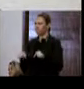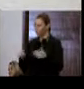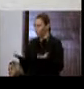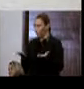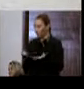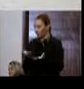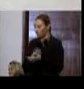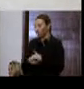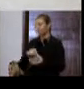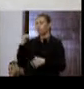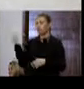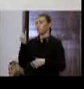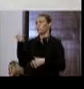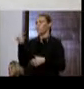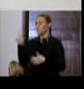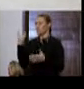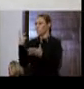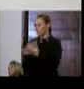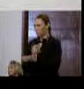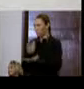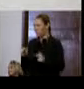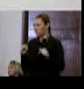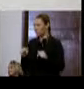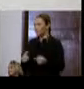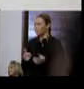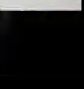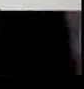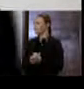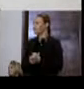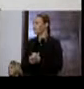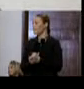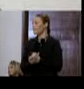era importantíssimo que a gente tivesse